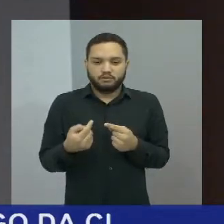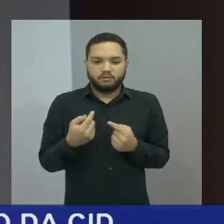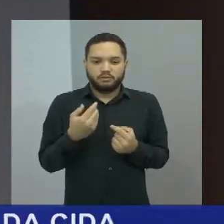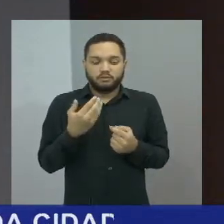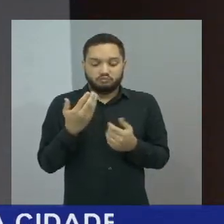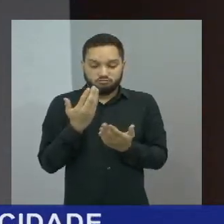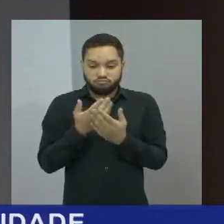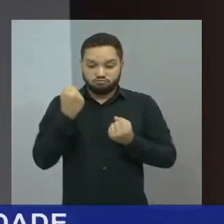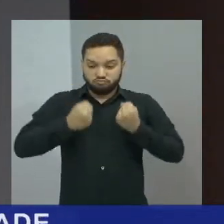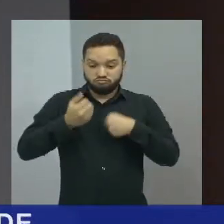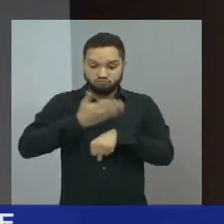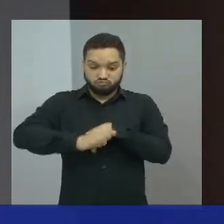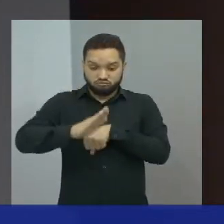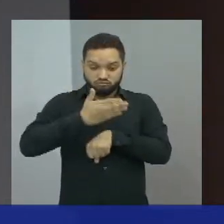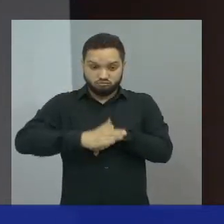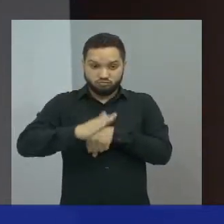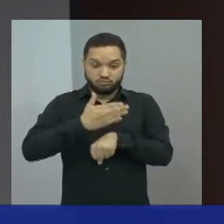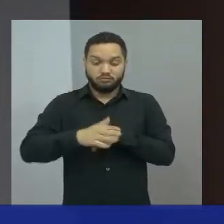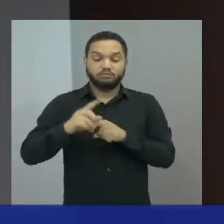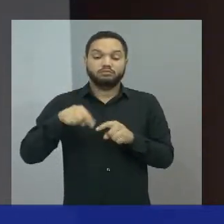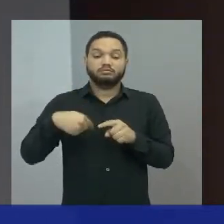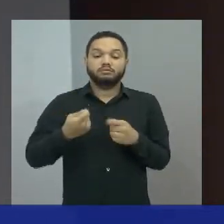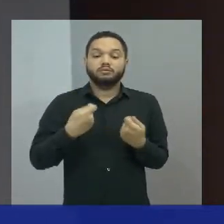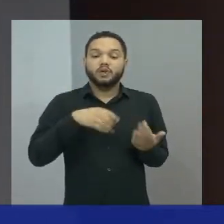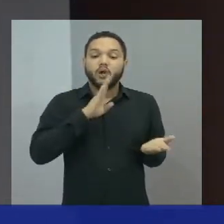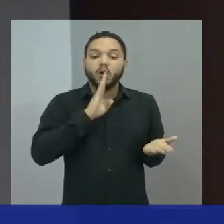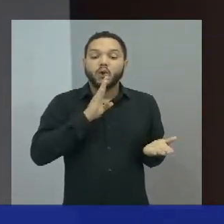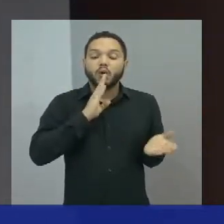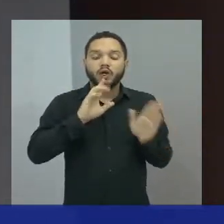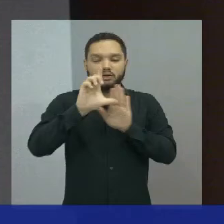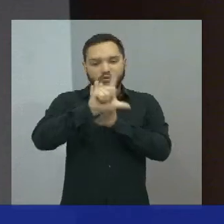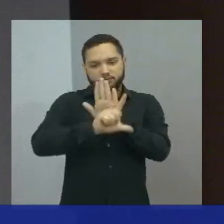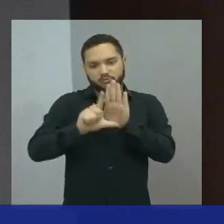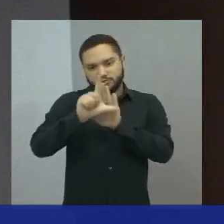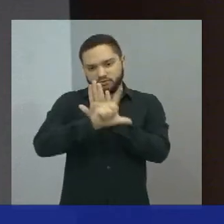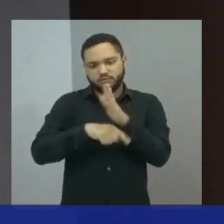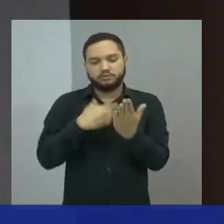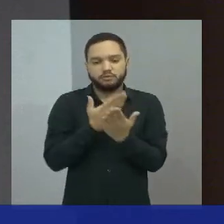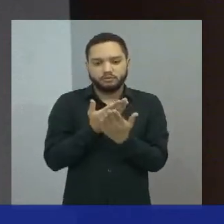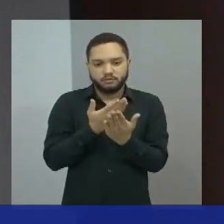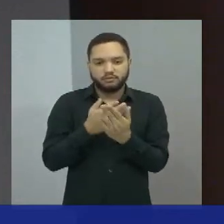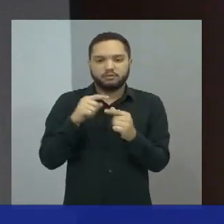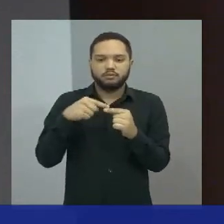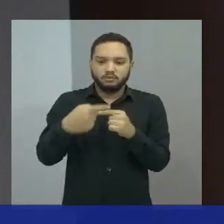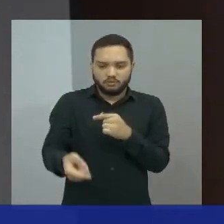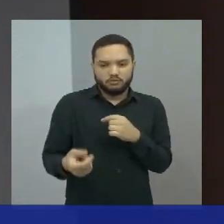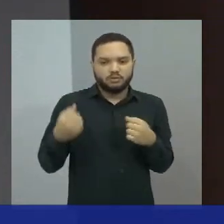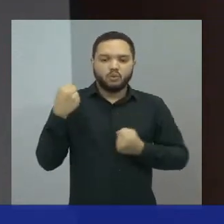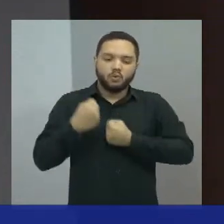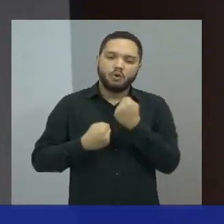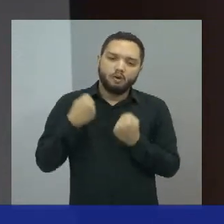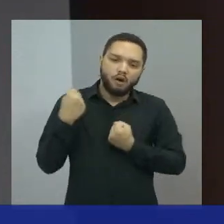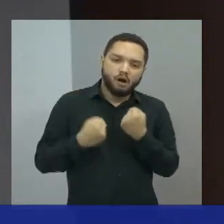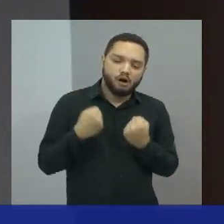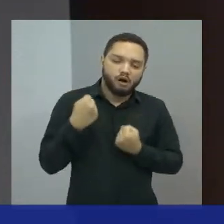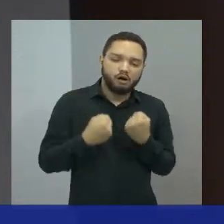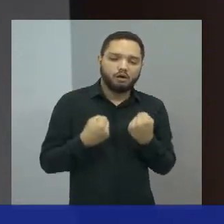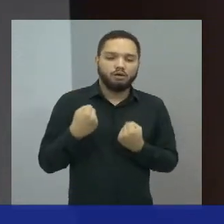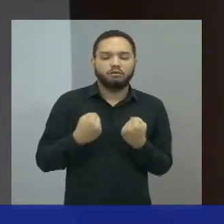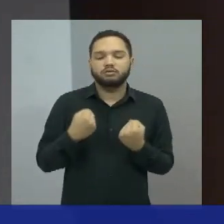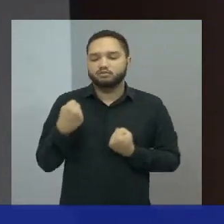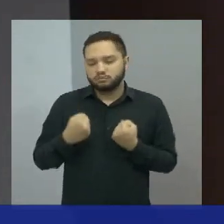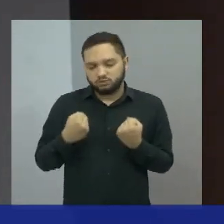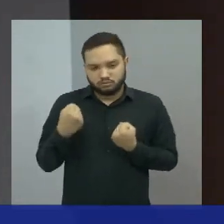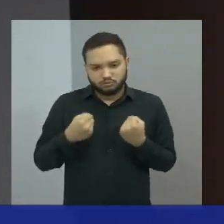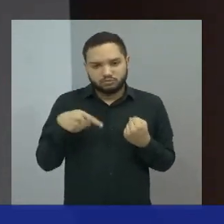aulas práticas, tem que conhecer a legislação para poder pilotar um carro, para poder